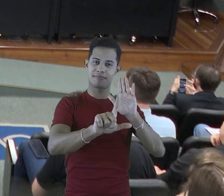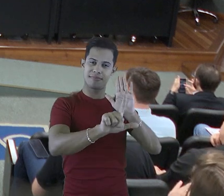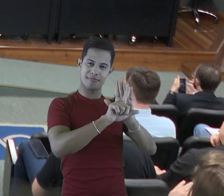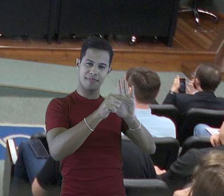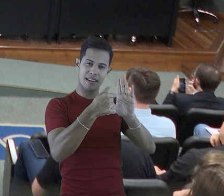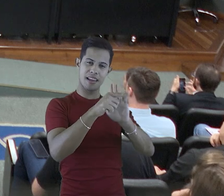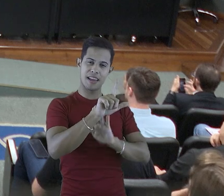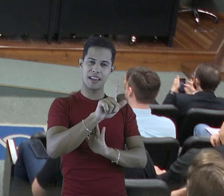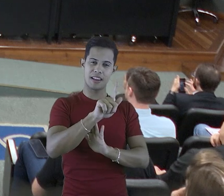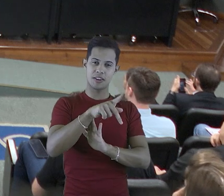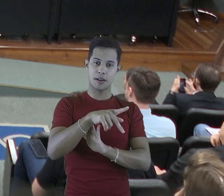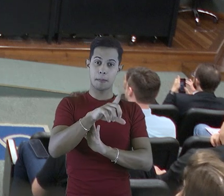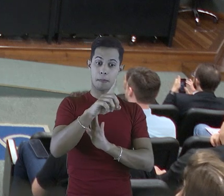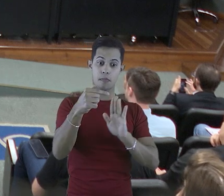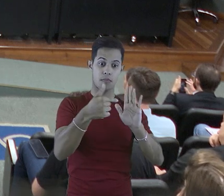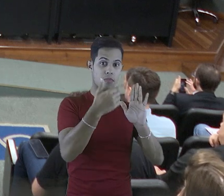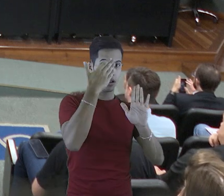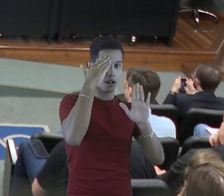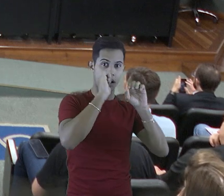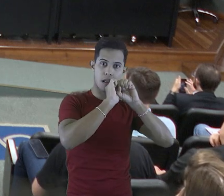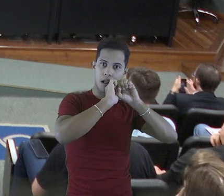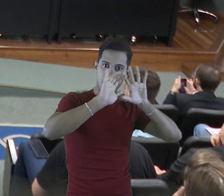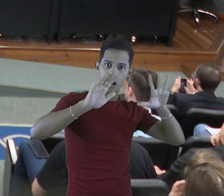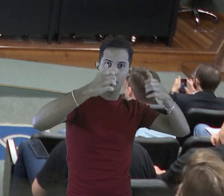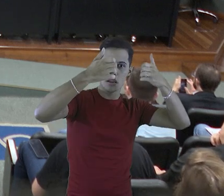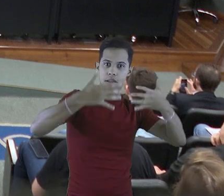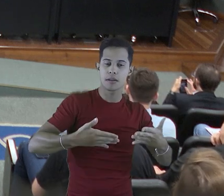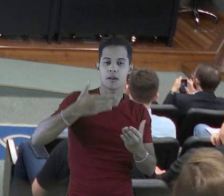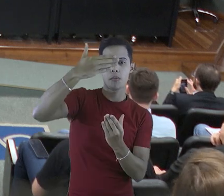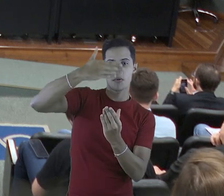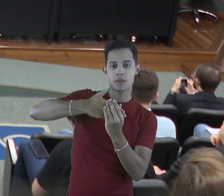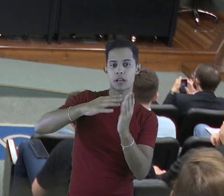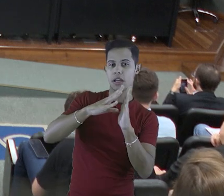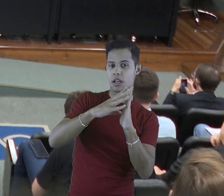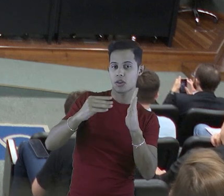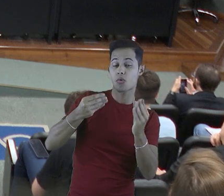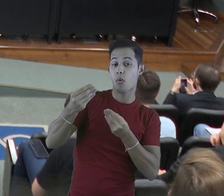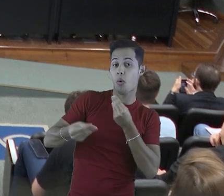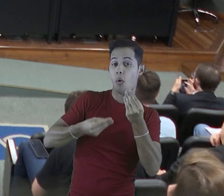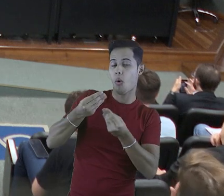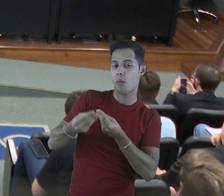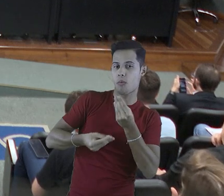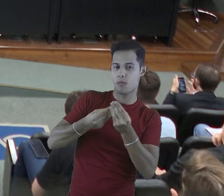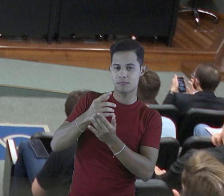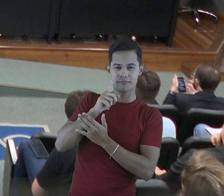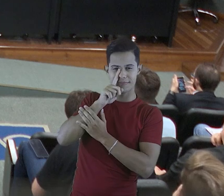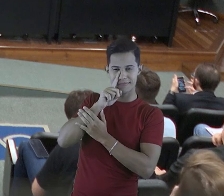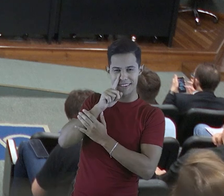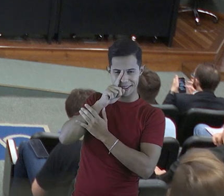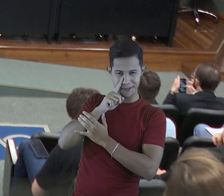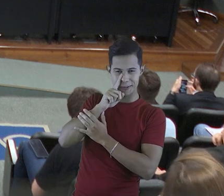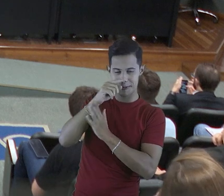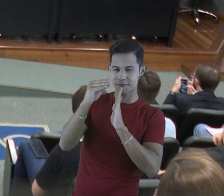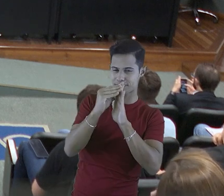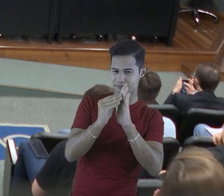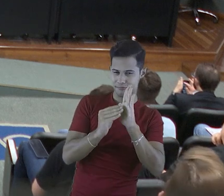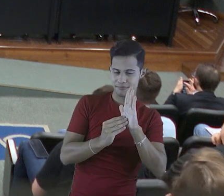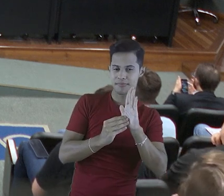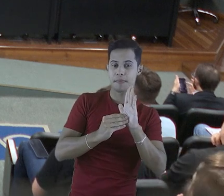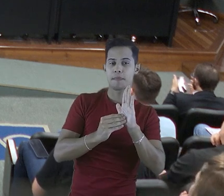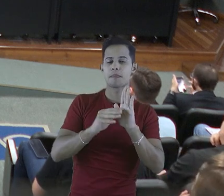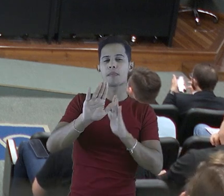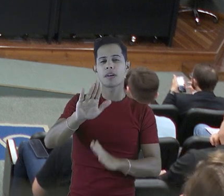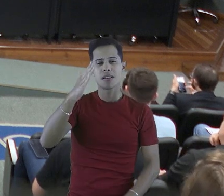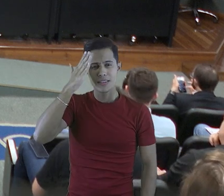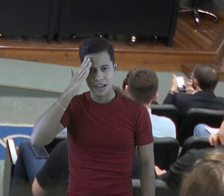LGPD. A LGPD é clara em falar sobre o inventário de dados e sobre a matriz de risco. E sabe